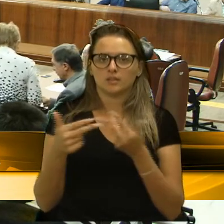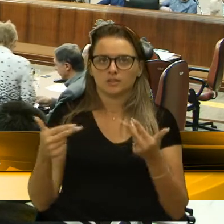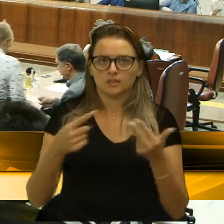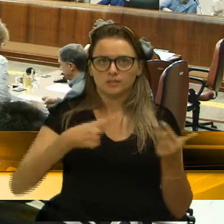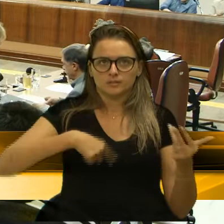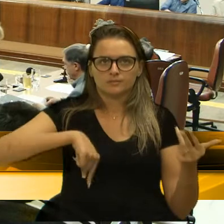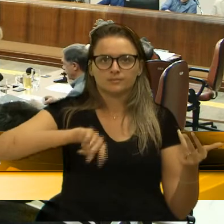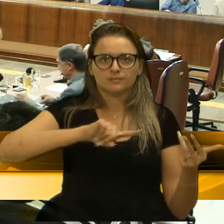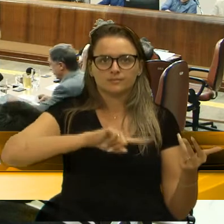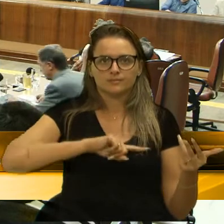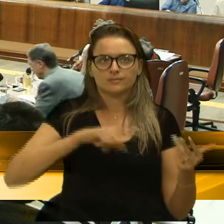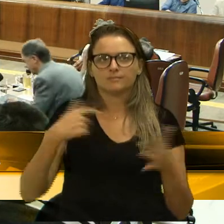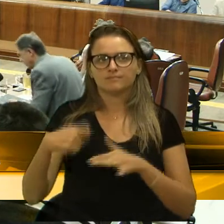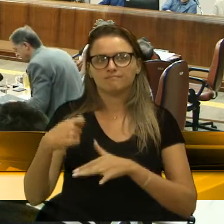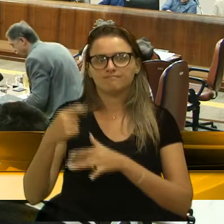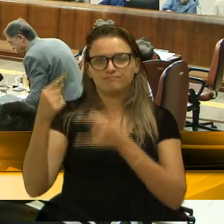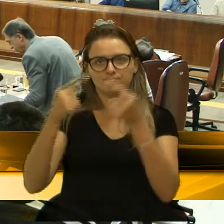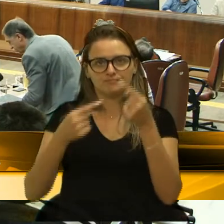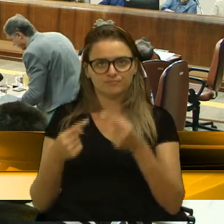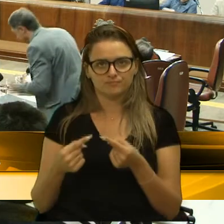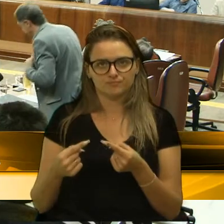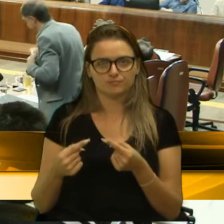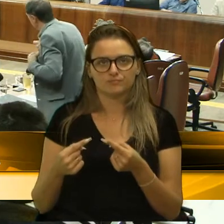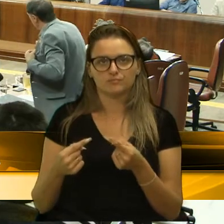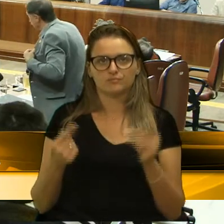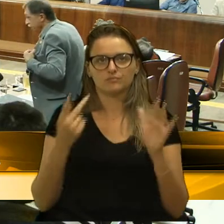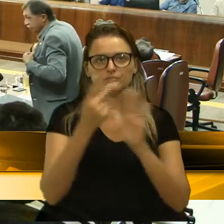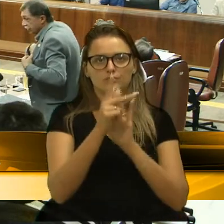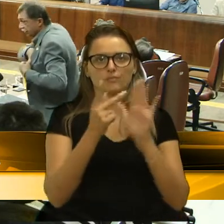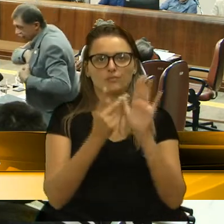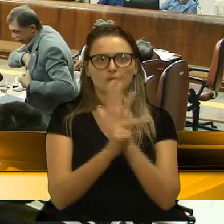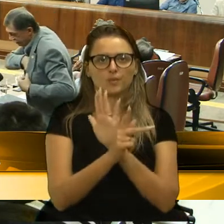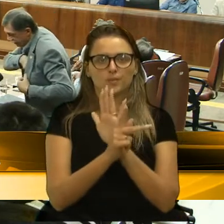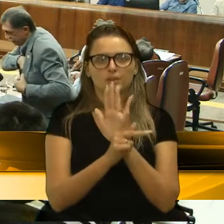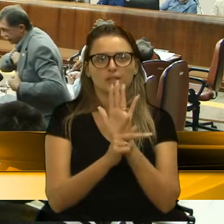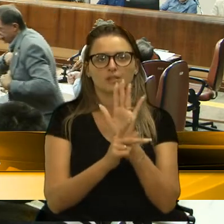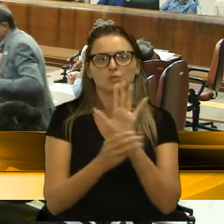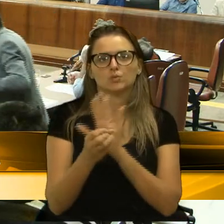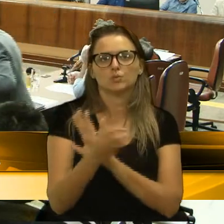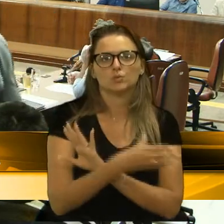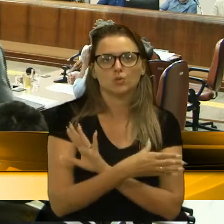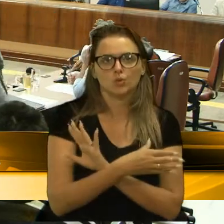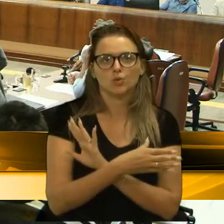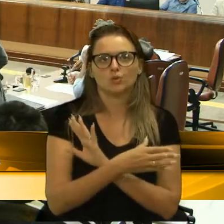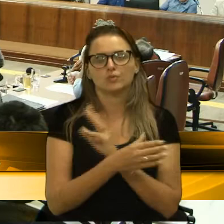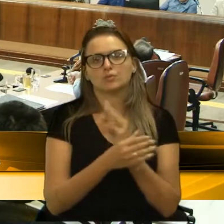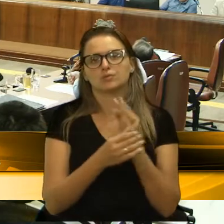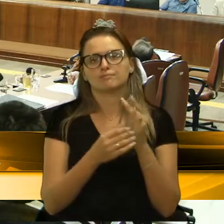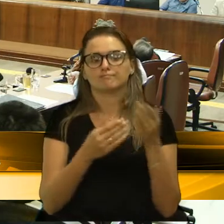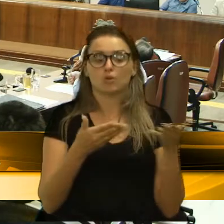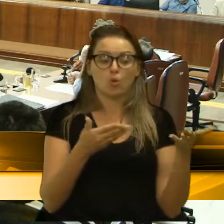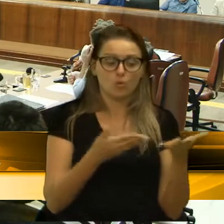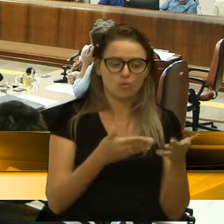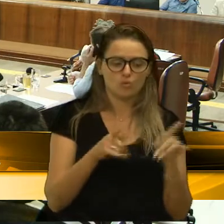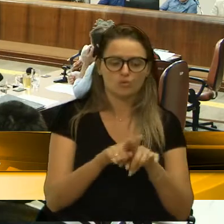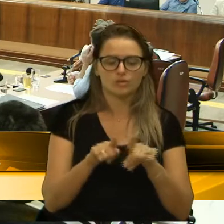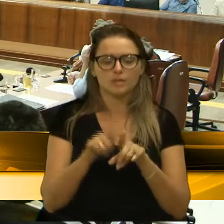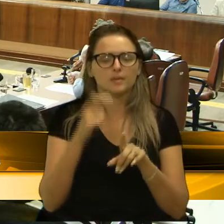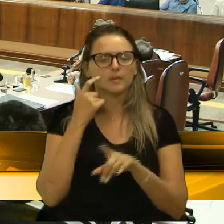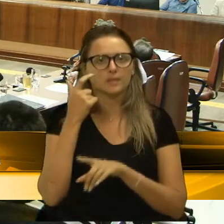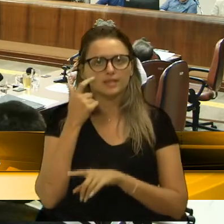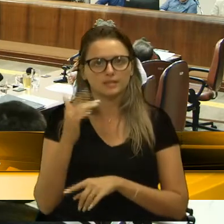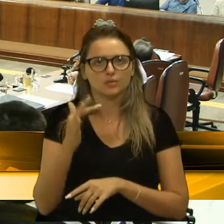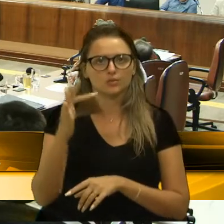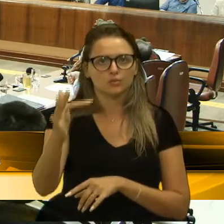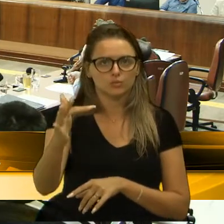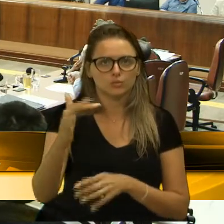nós temos que discutir, sim, um planejamento para o nosso transporte público em médio e longo prazo,